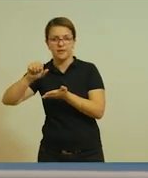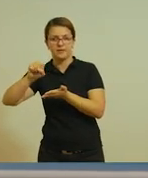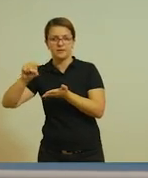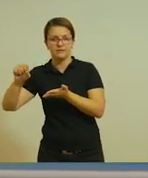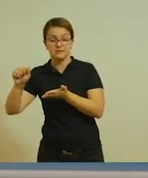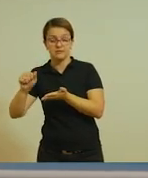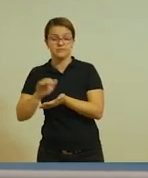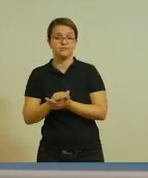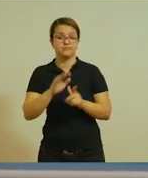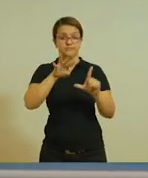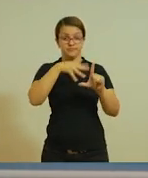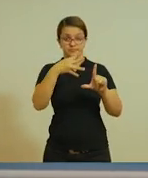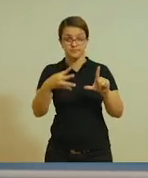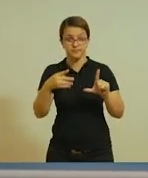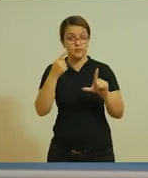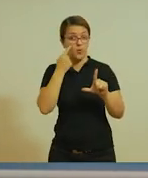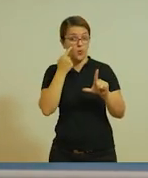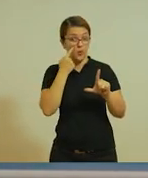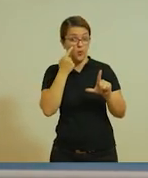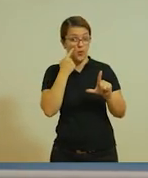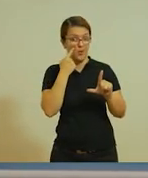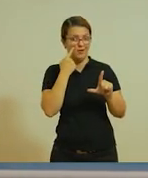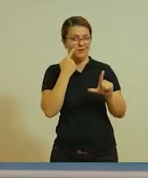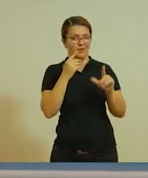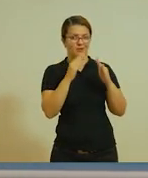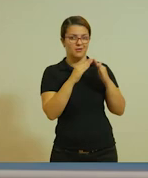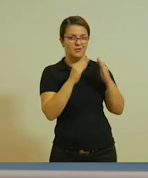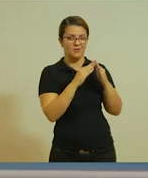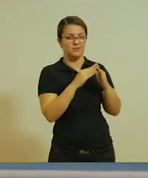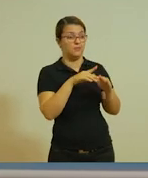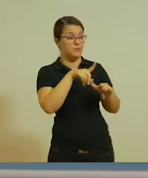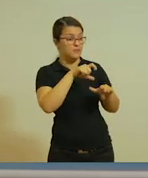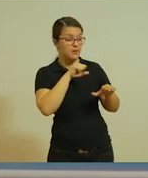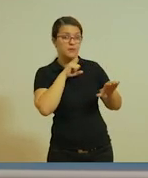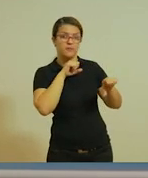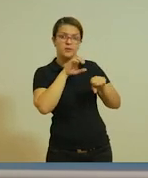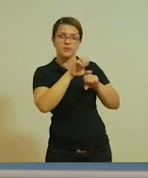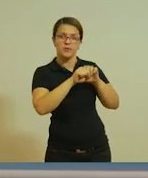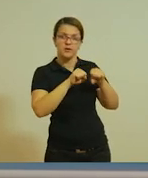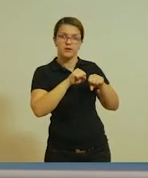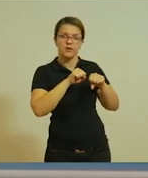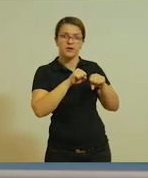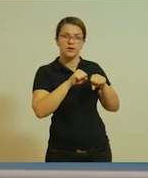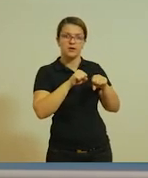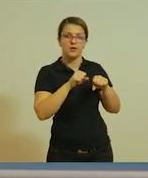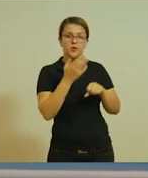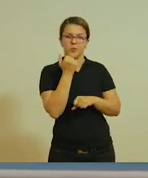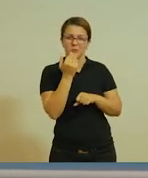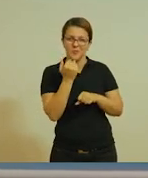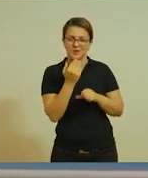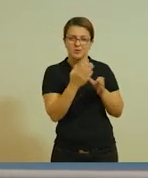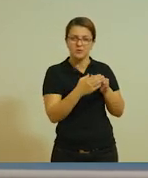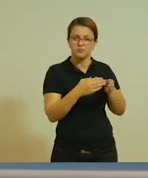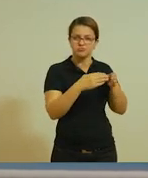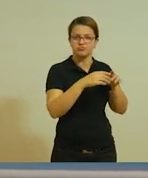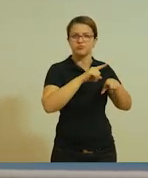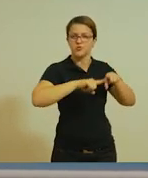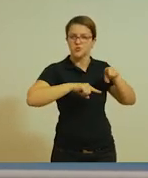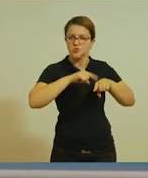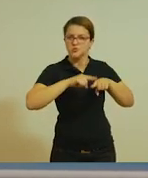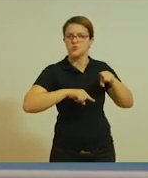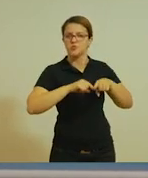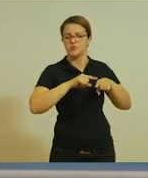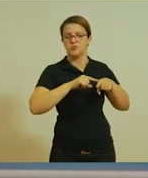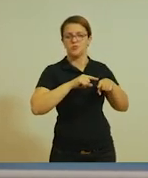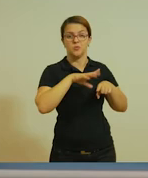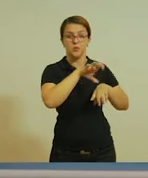atividade, olhem aí na casa de vocês embalagens, tá? De alimentos que tenham na casa de vocês. Só aqui na parte do metro, tá? Que vocês